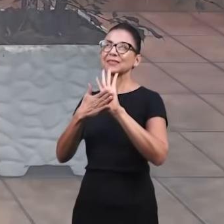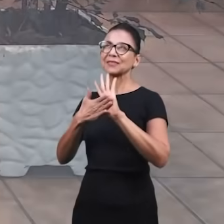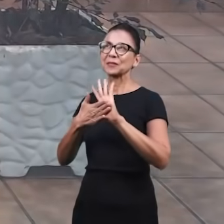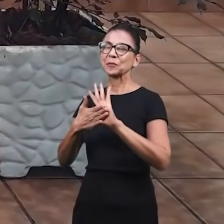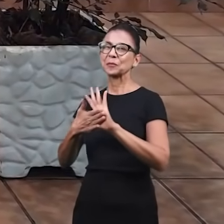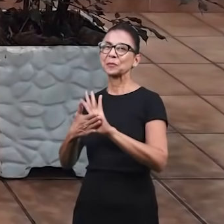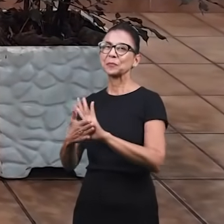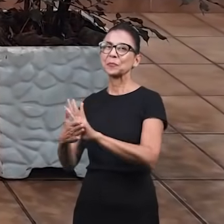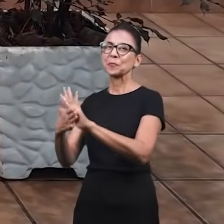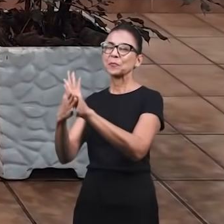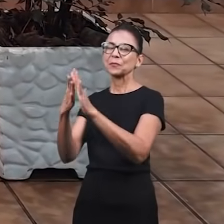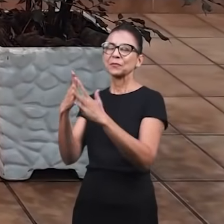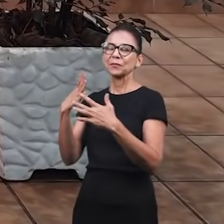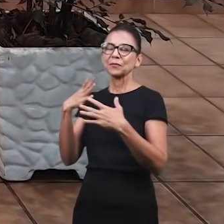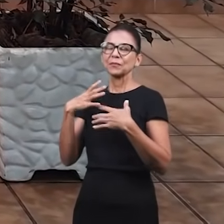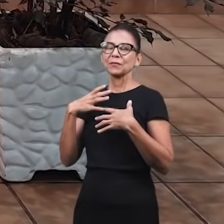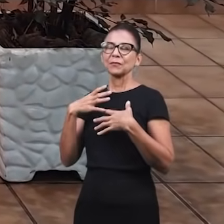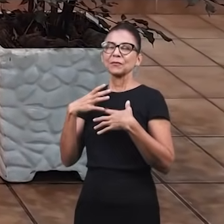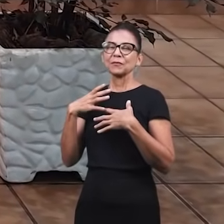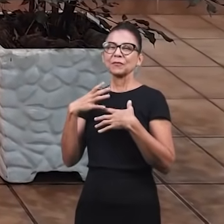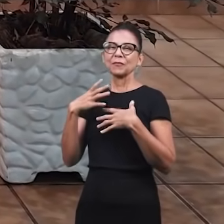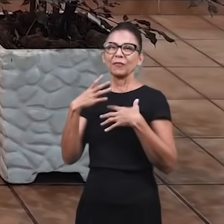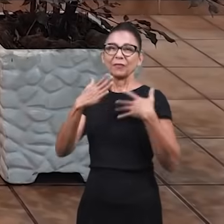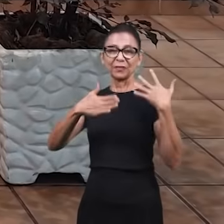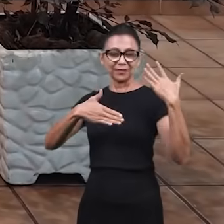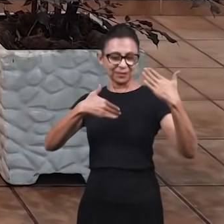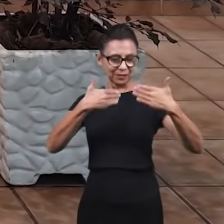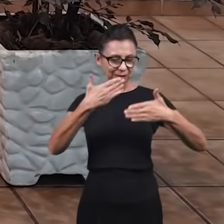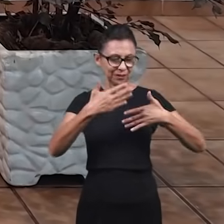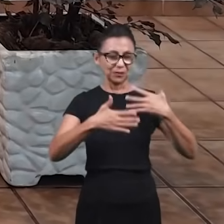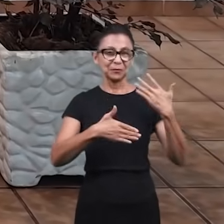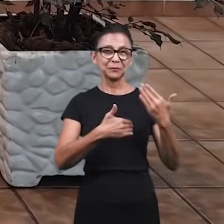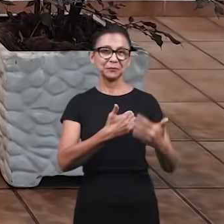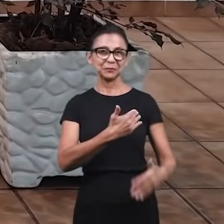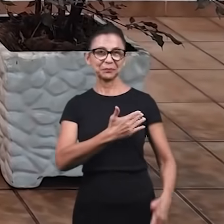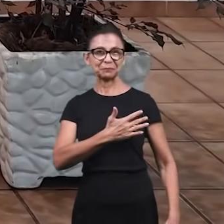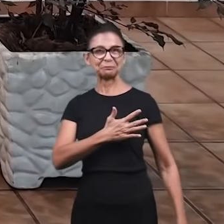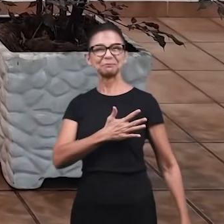que traz gozo ao coração,